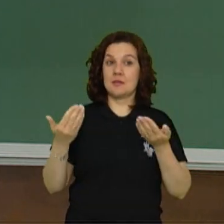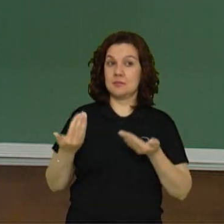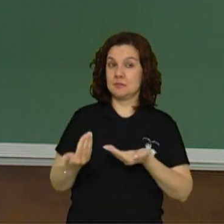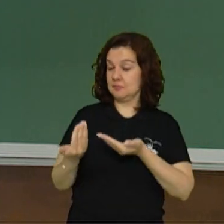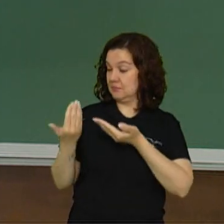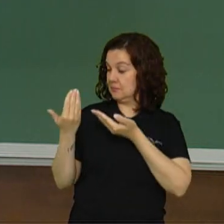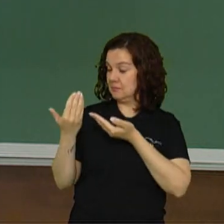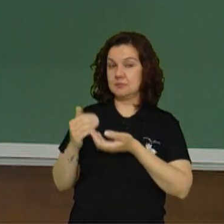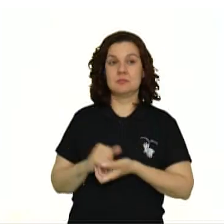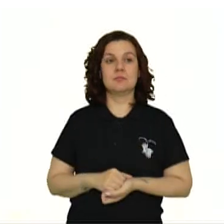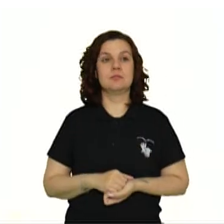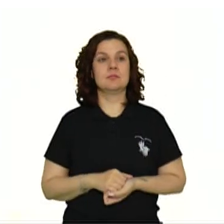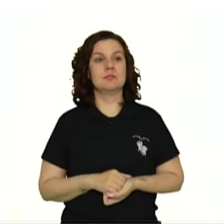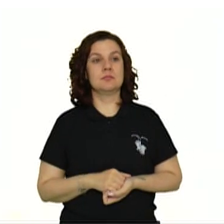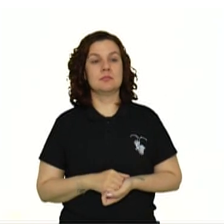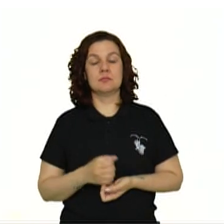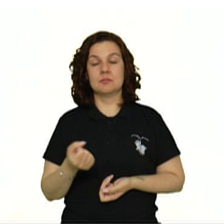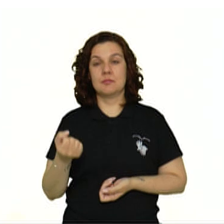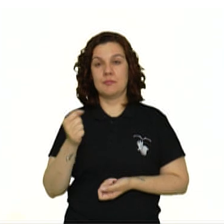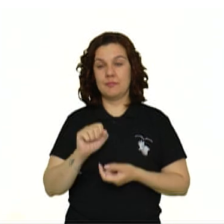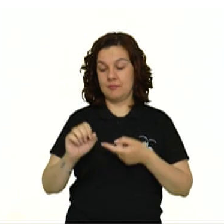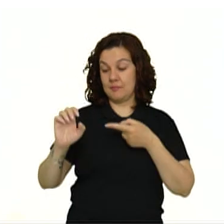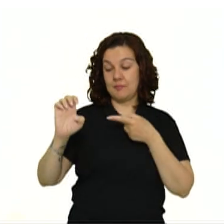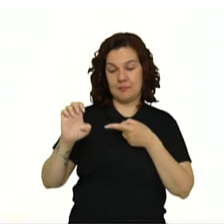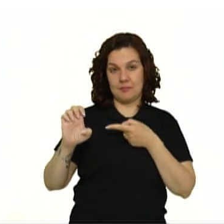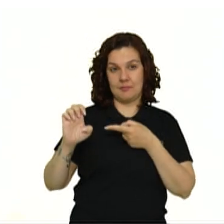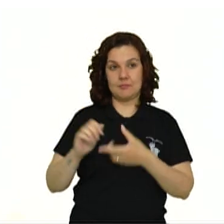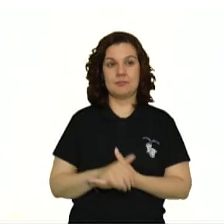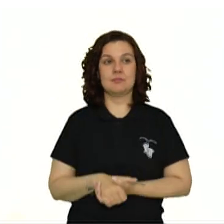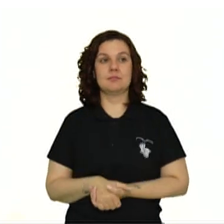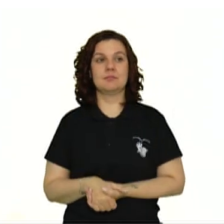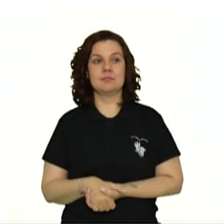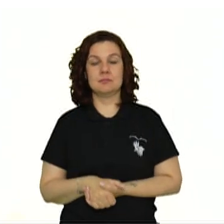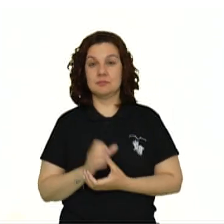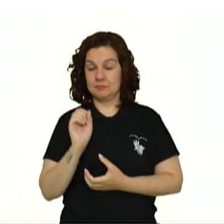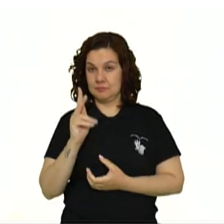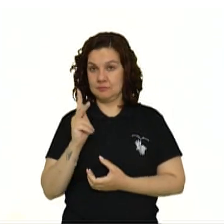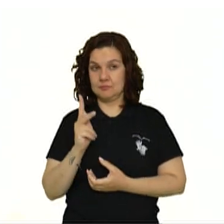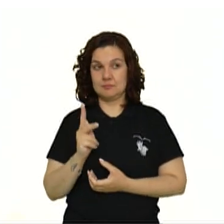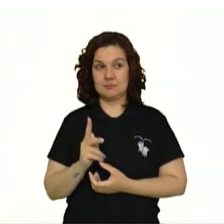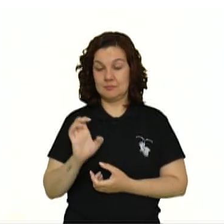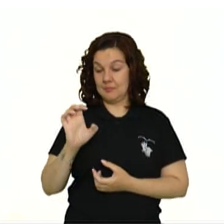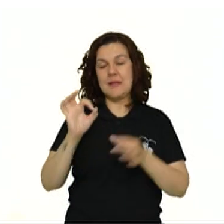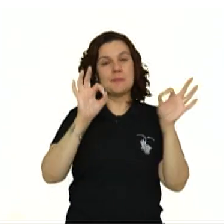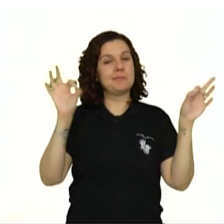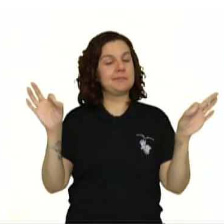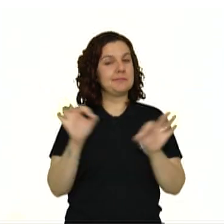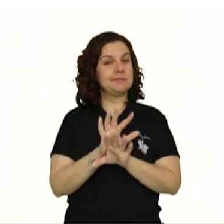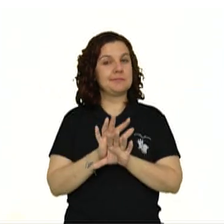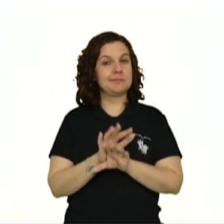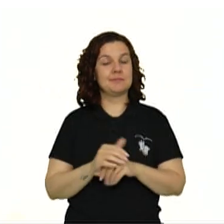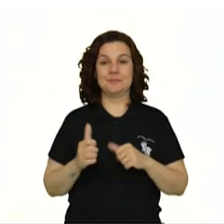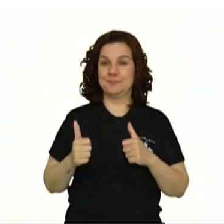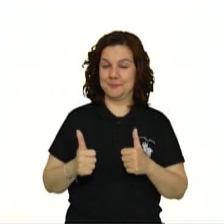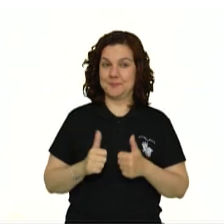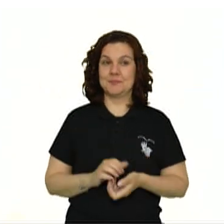Com isso, temos ali a alternativa de resposta lá na letra E, certo? E de exata, tá